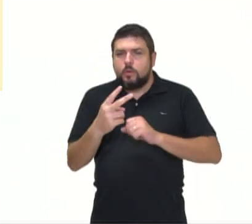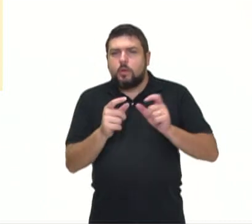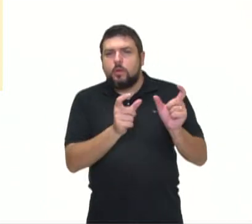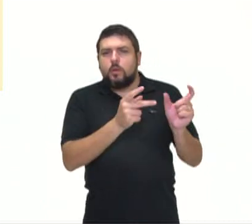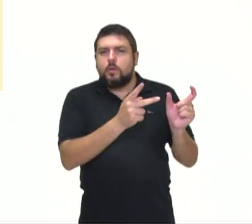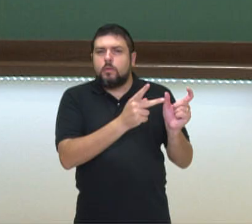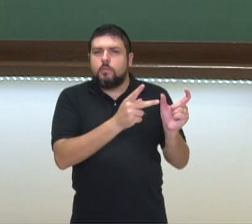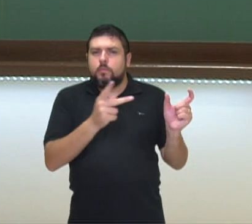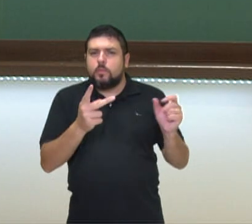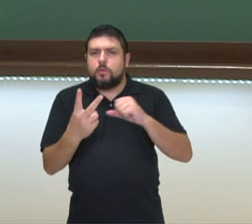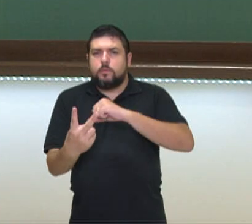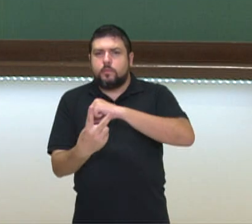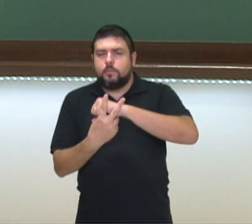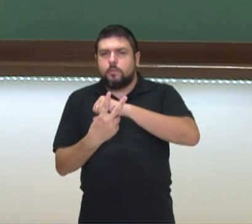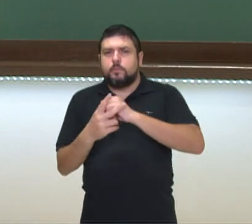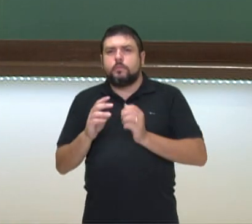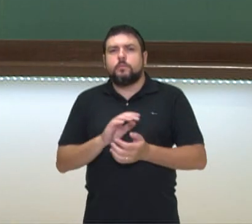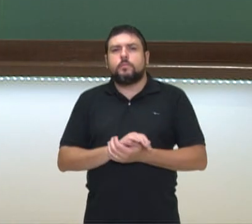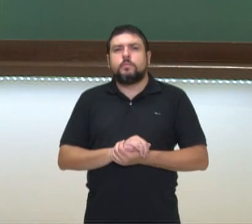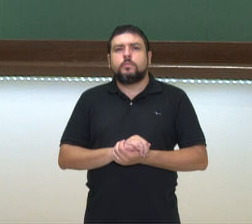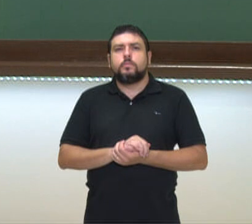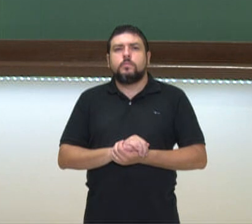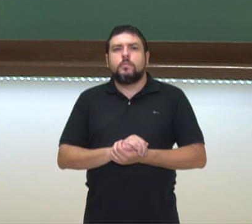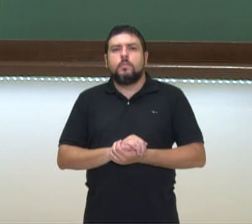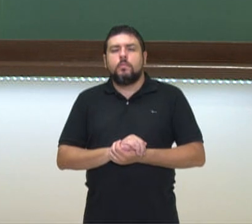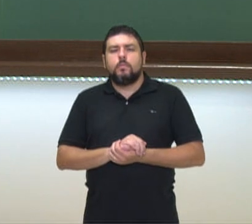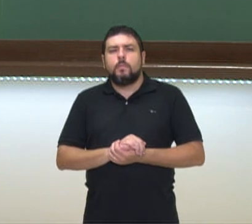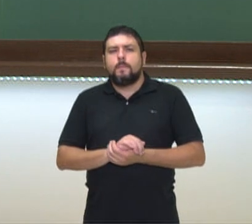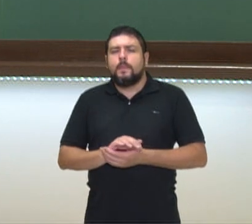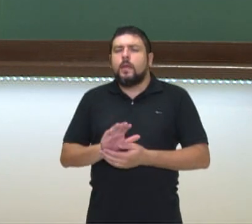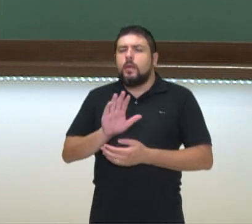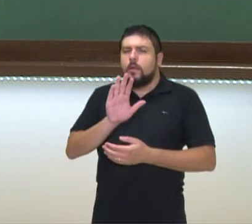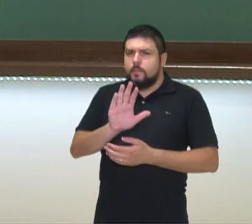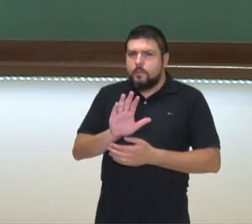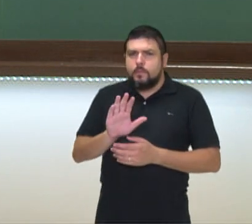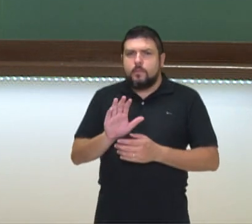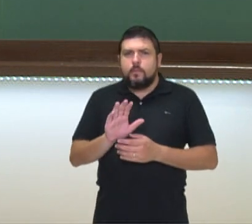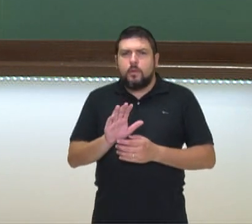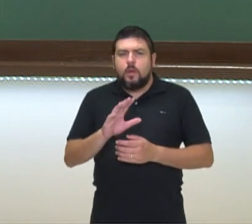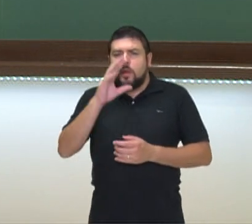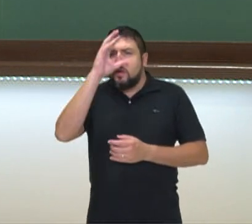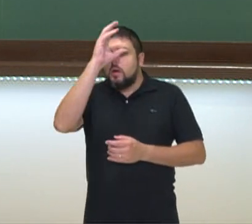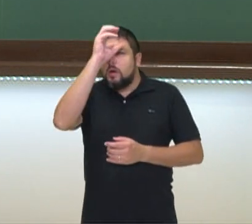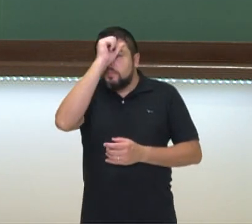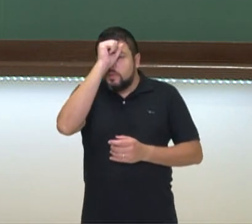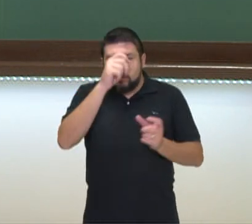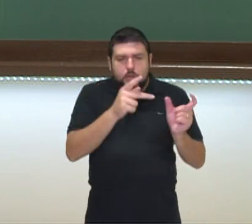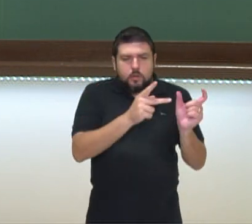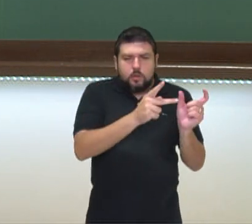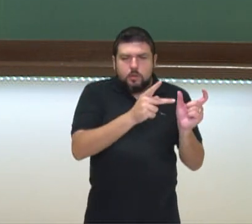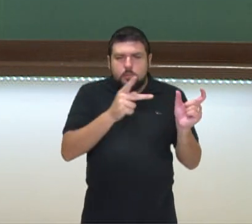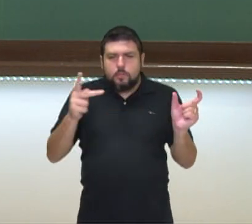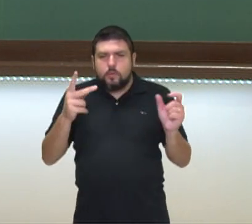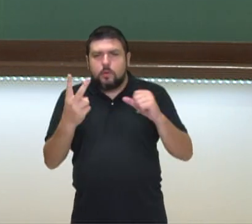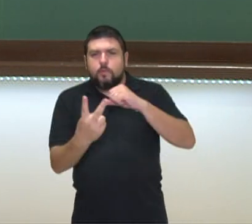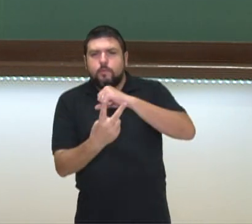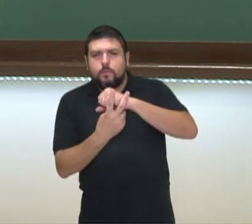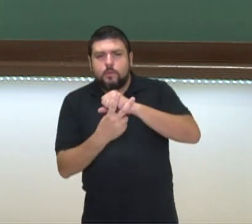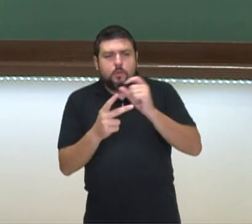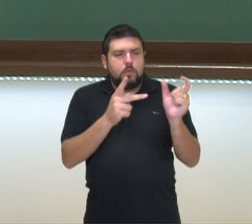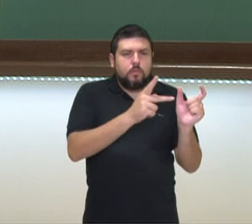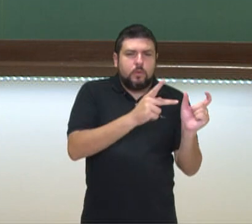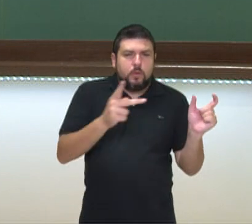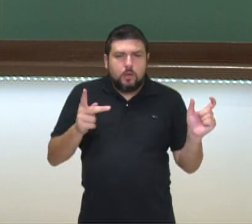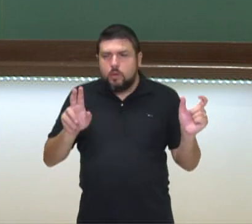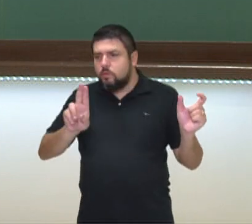E por que é interessante relembrarmos predicado nominal e predicado verbal se o conteúdo nosso, o nosso objetivo tem a ver